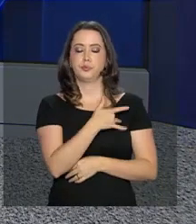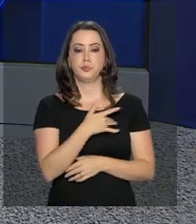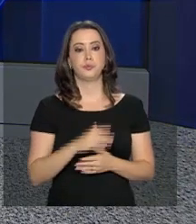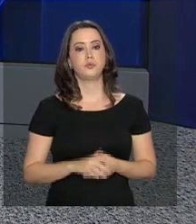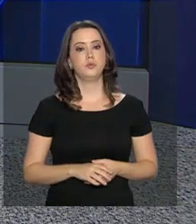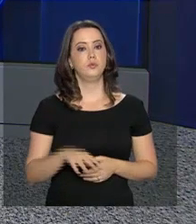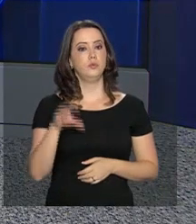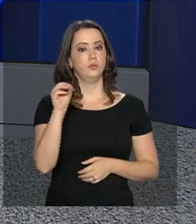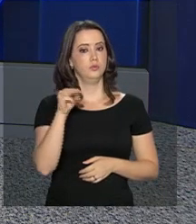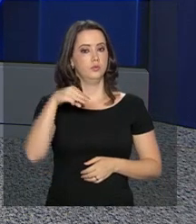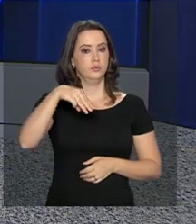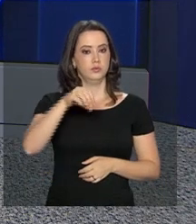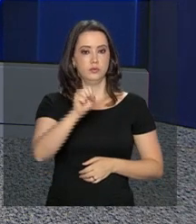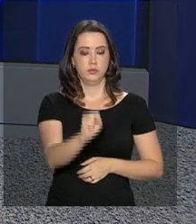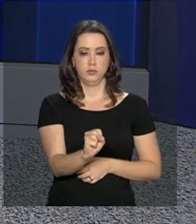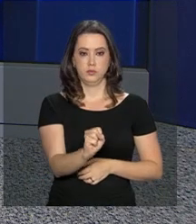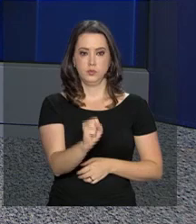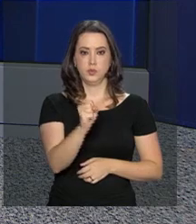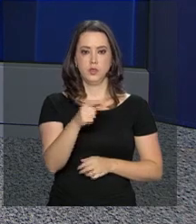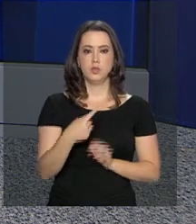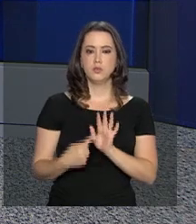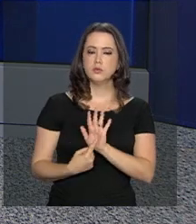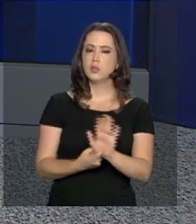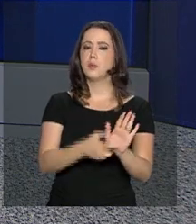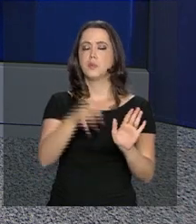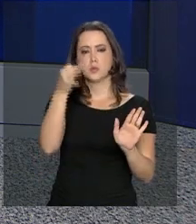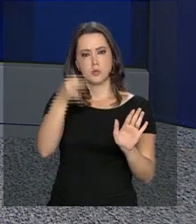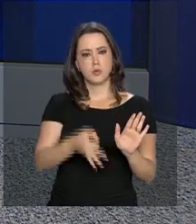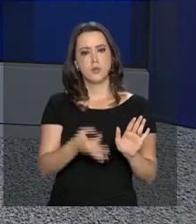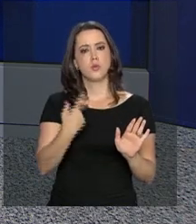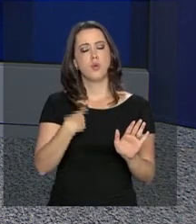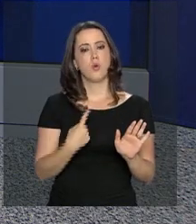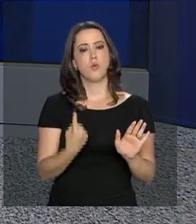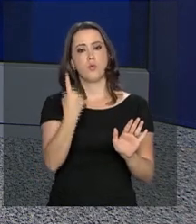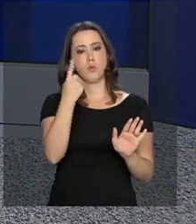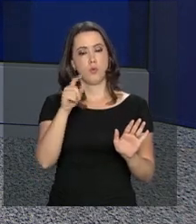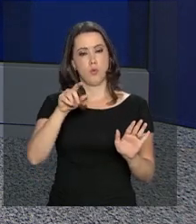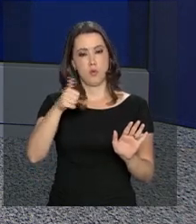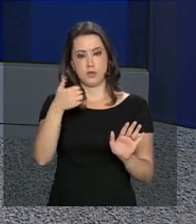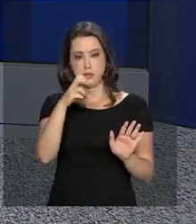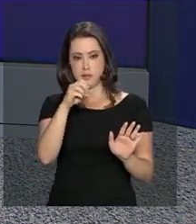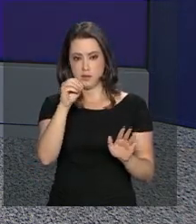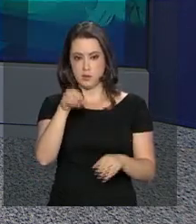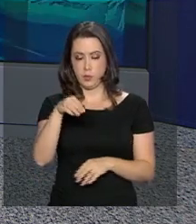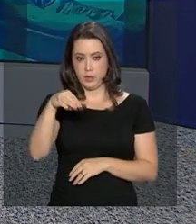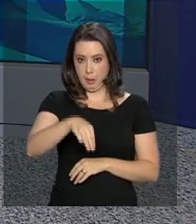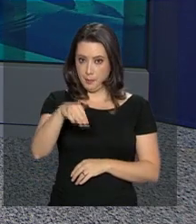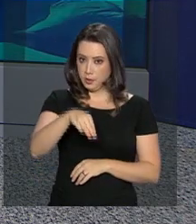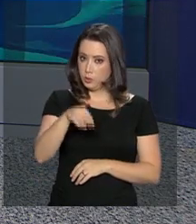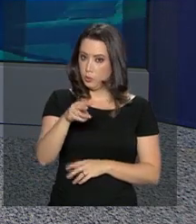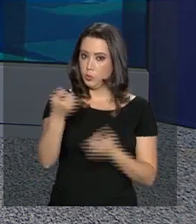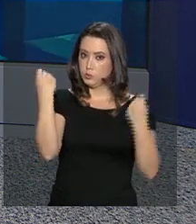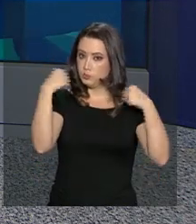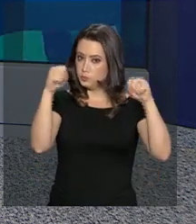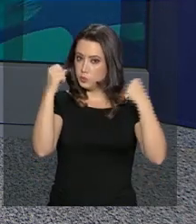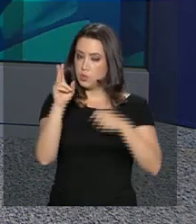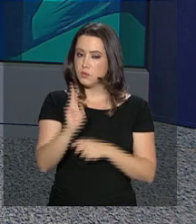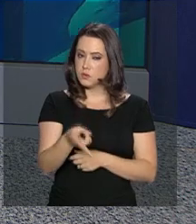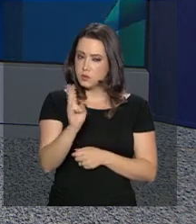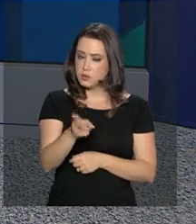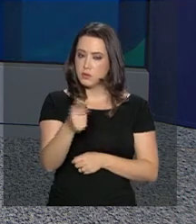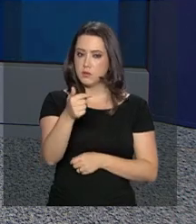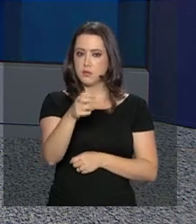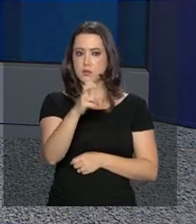Organização Mundial da Saúde considera ativa a pessoa que realiza ao menos 150 minutos de atividade física moderada